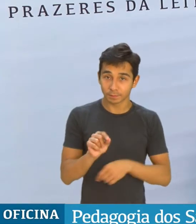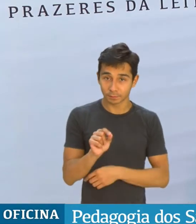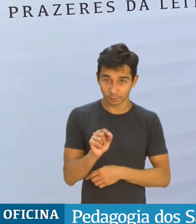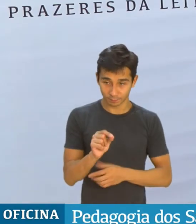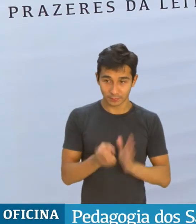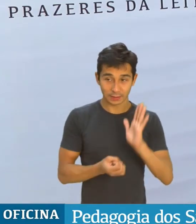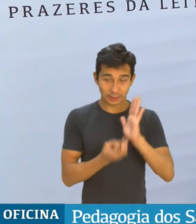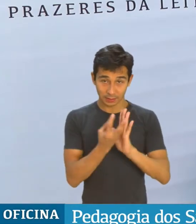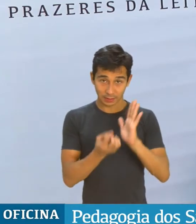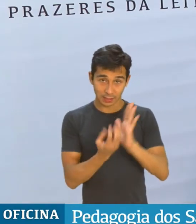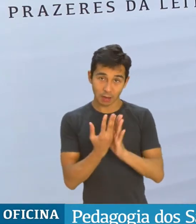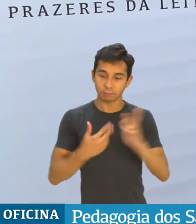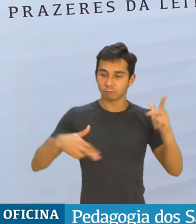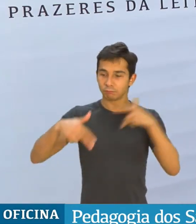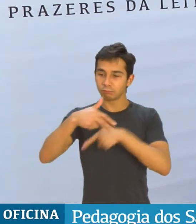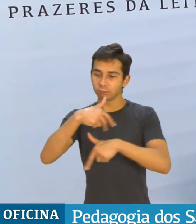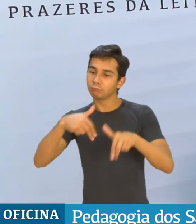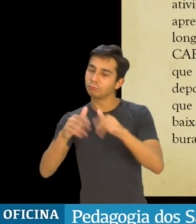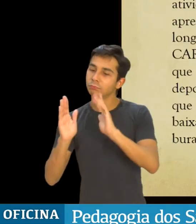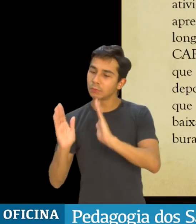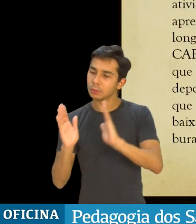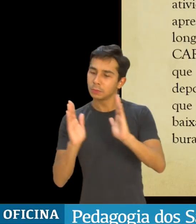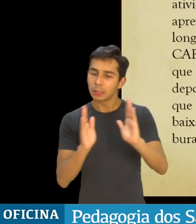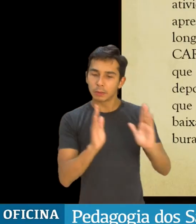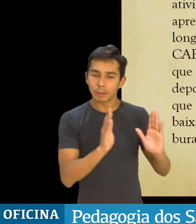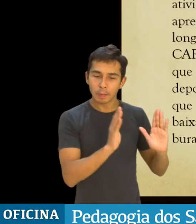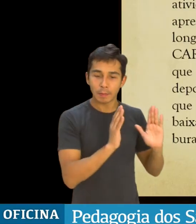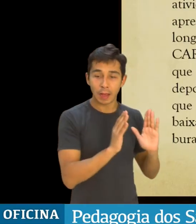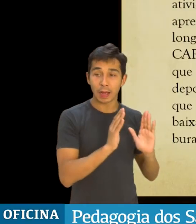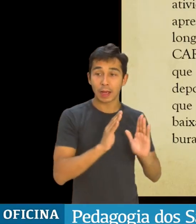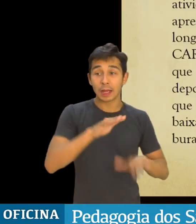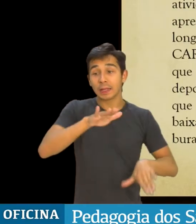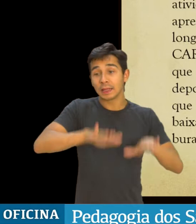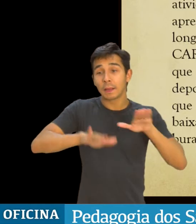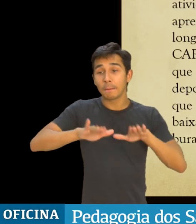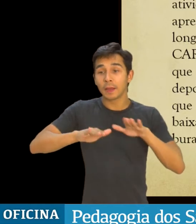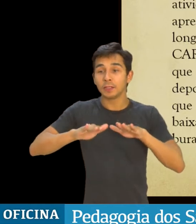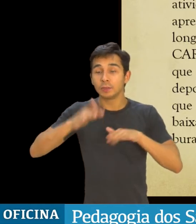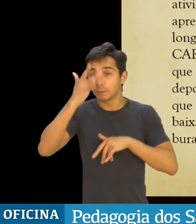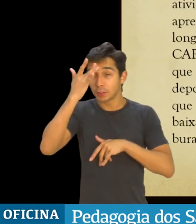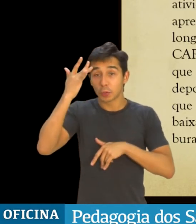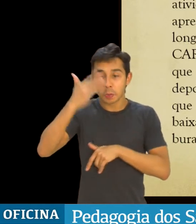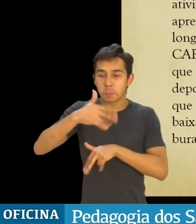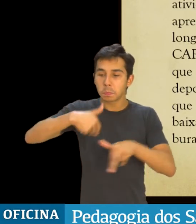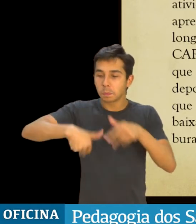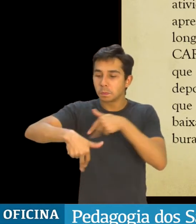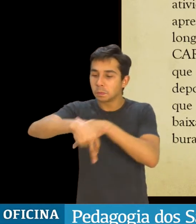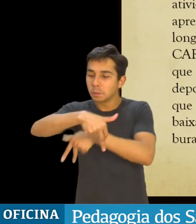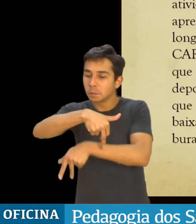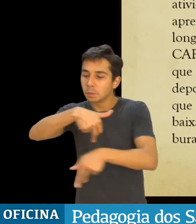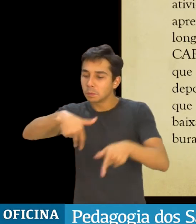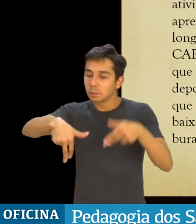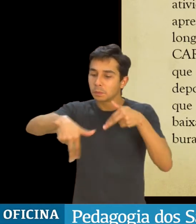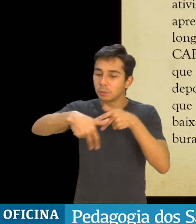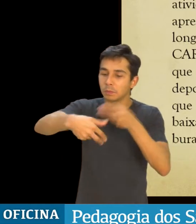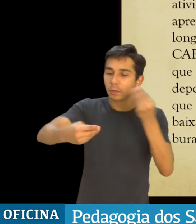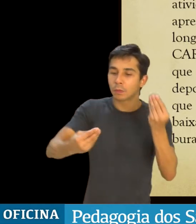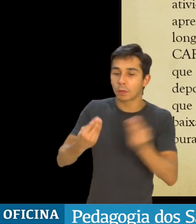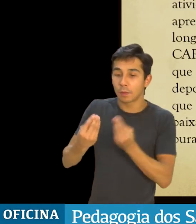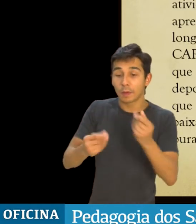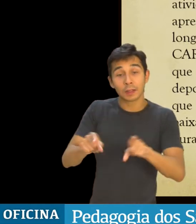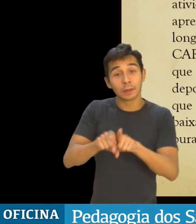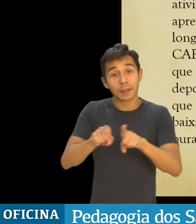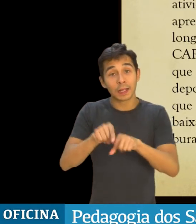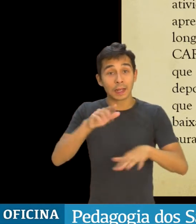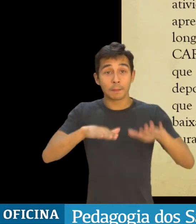esse fluxo, ele tem a ver com a rotatividade das pessoas, mas com essa sequência da apresentação que às vezes